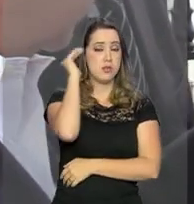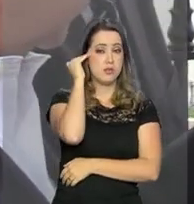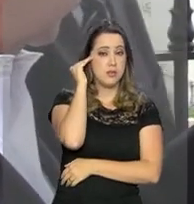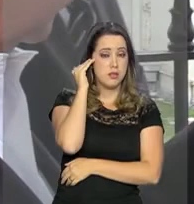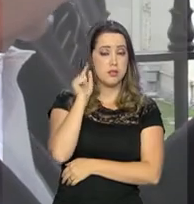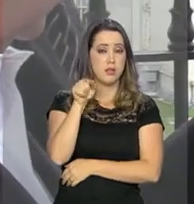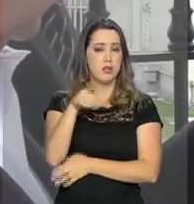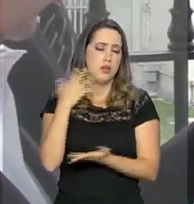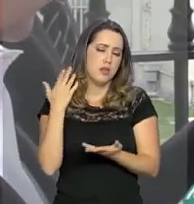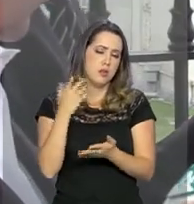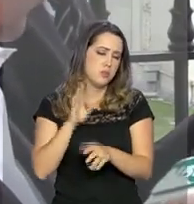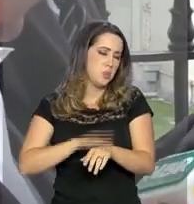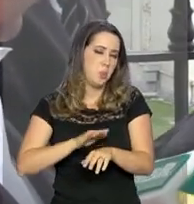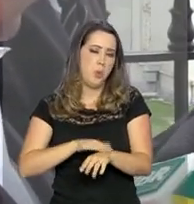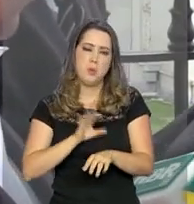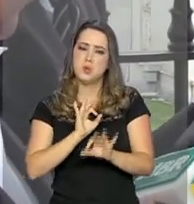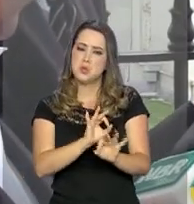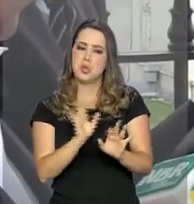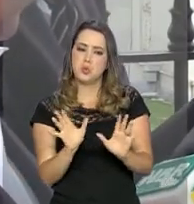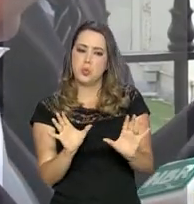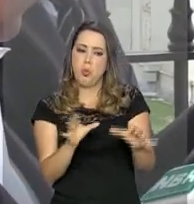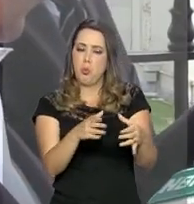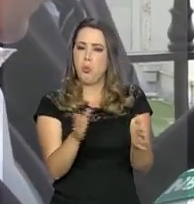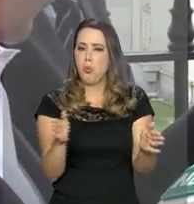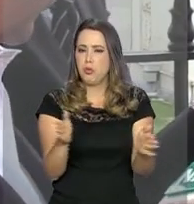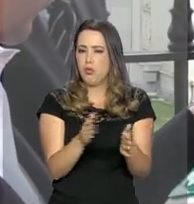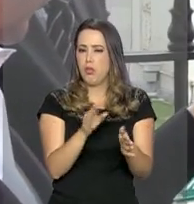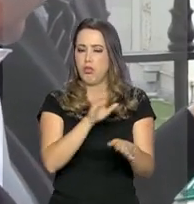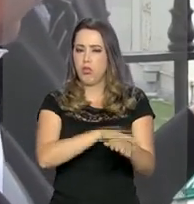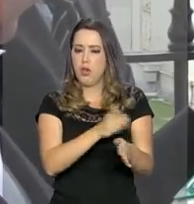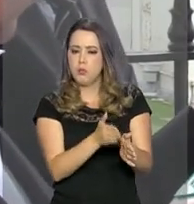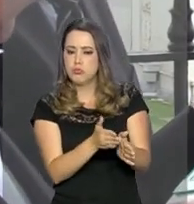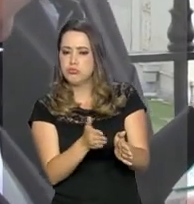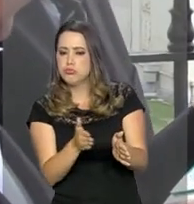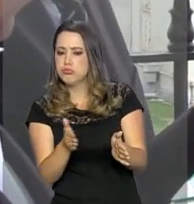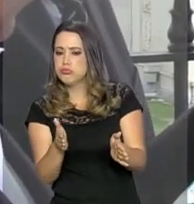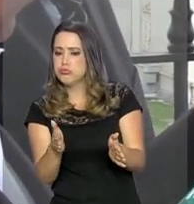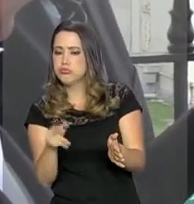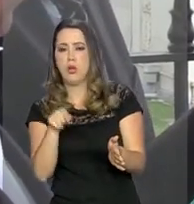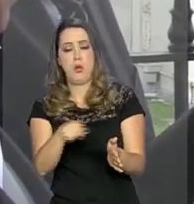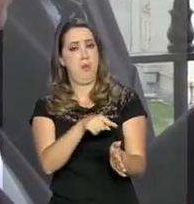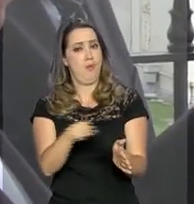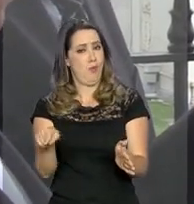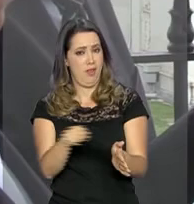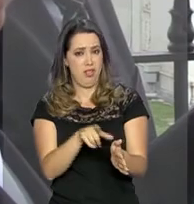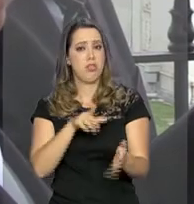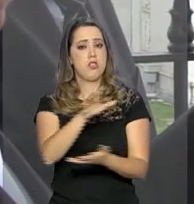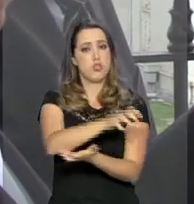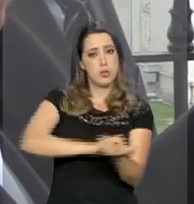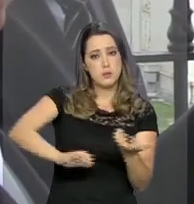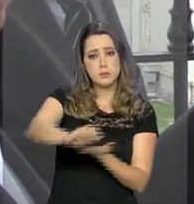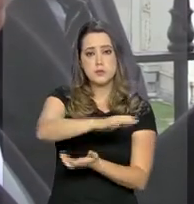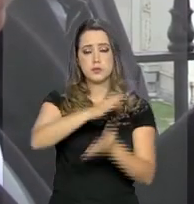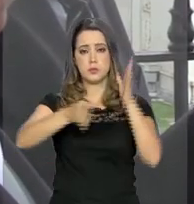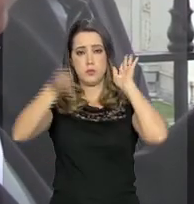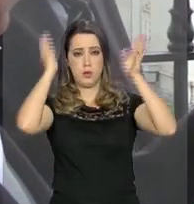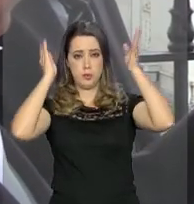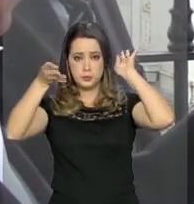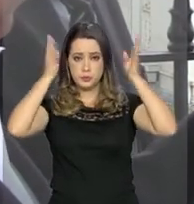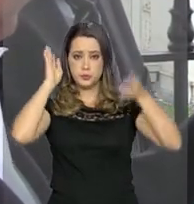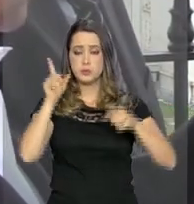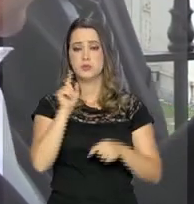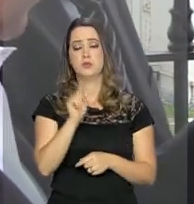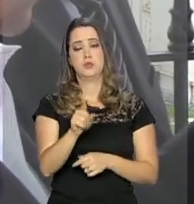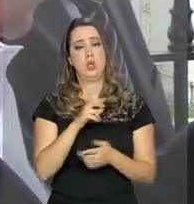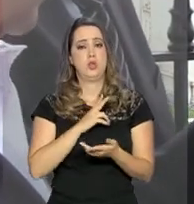que esse é um efeito temporário. Então, o que aconteceu é que tivemos um choque de preço por conta da greve, que levou à indisponibilidade de